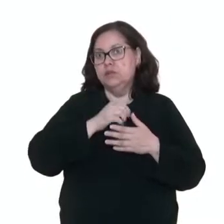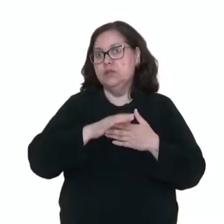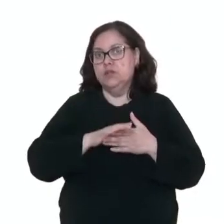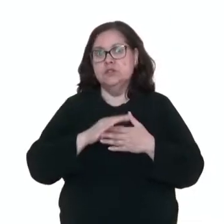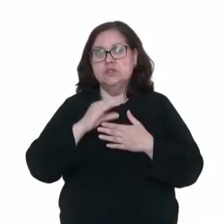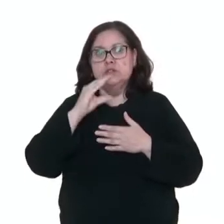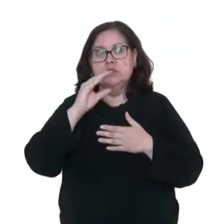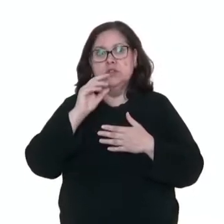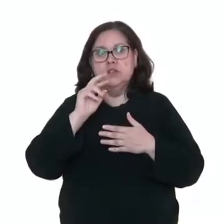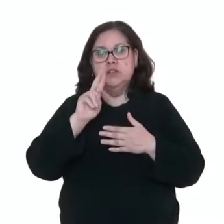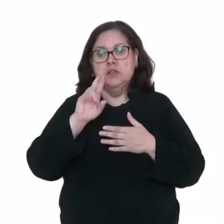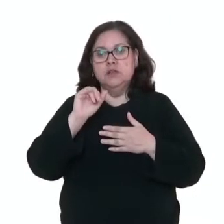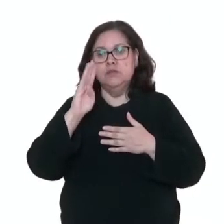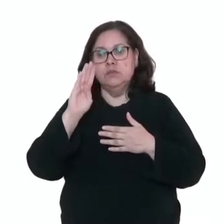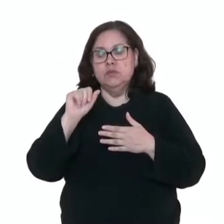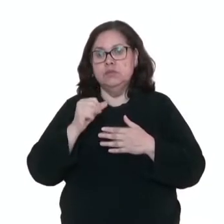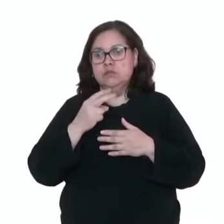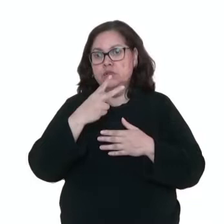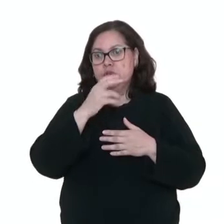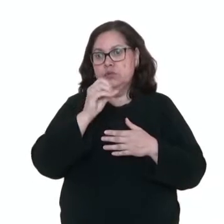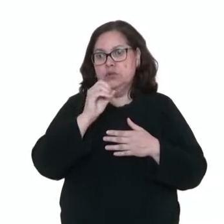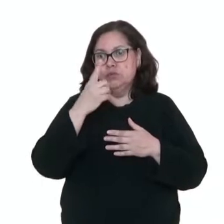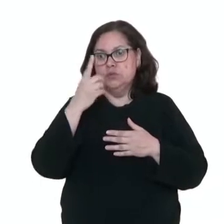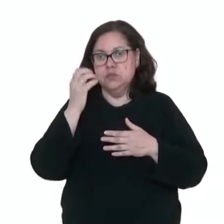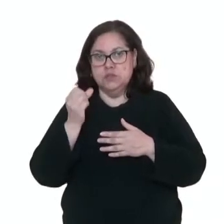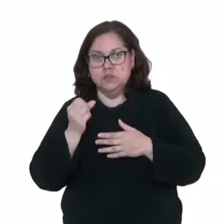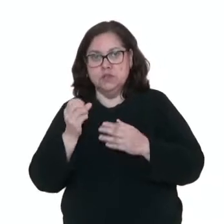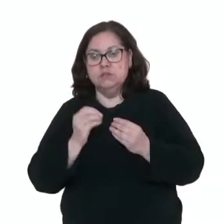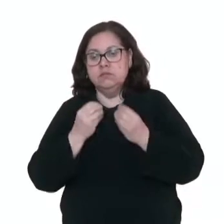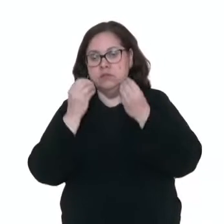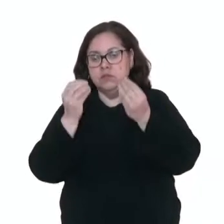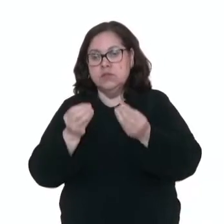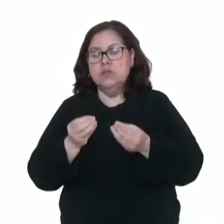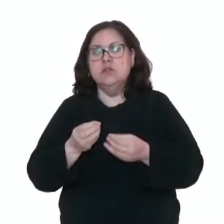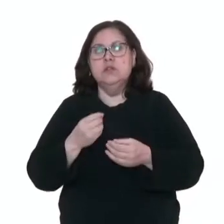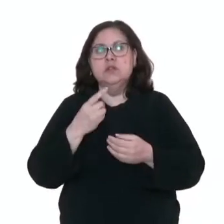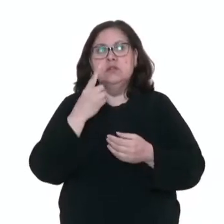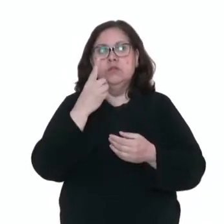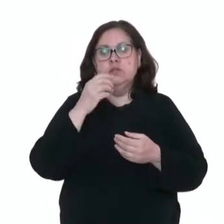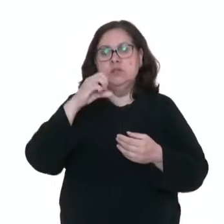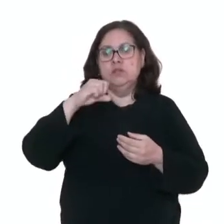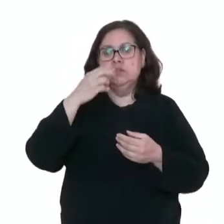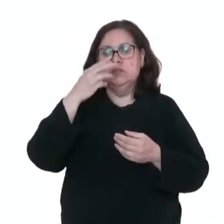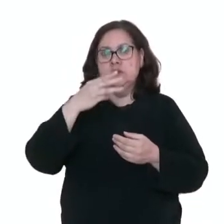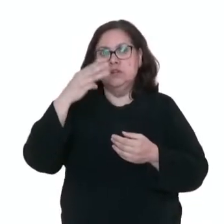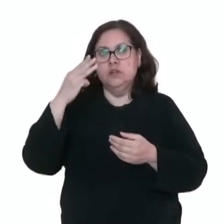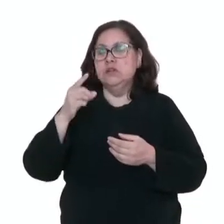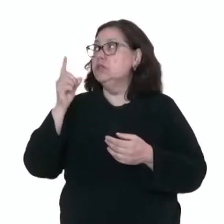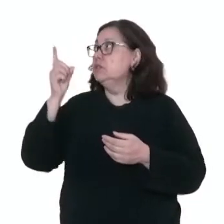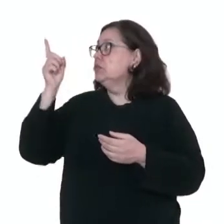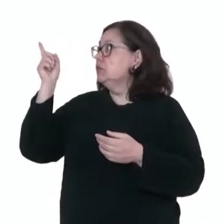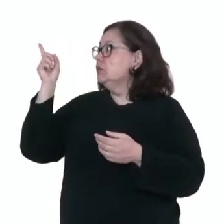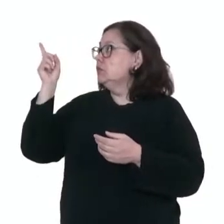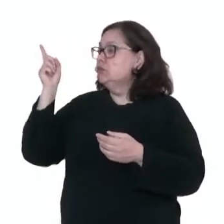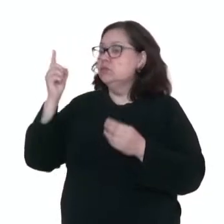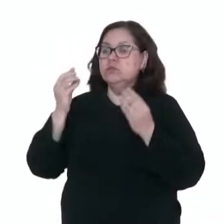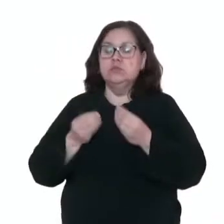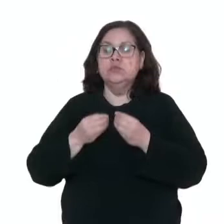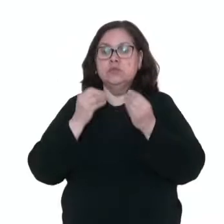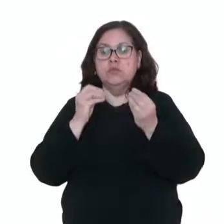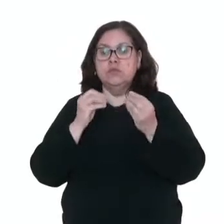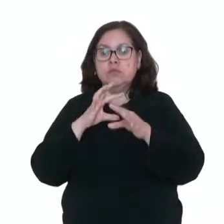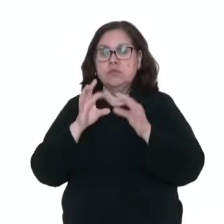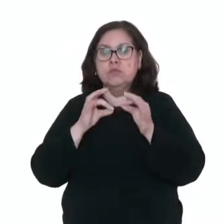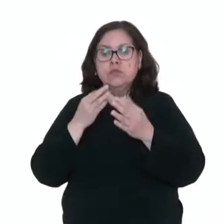CR-Bio, de 2016, que traz isso aqui. Em 1933, Thomas Hunt Morgan ganhou um prêmio Nobel